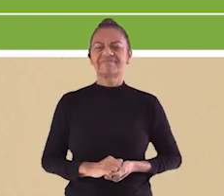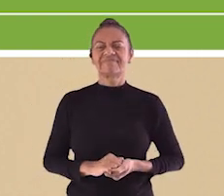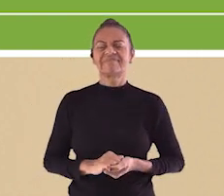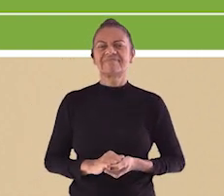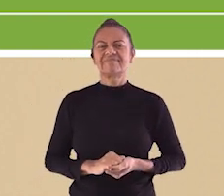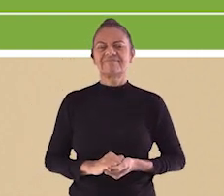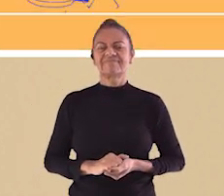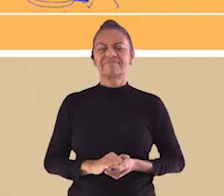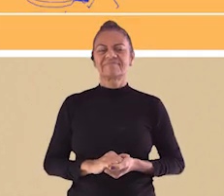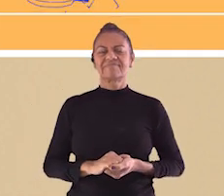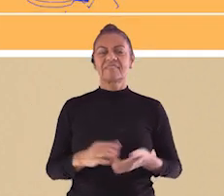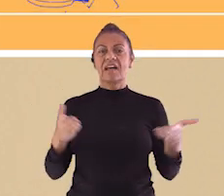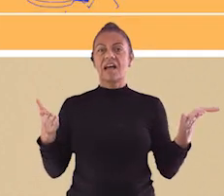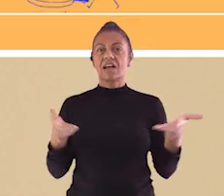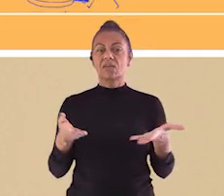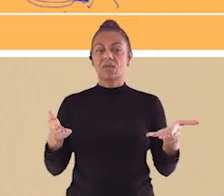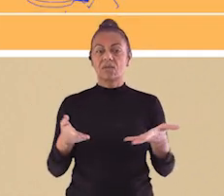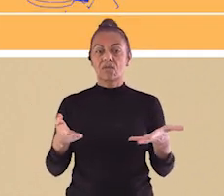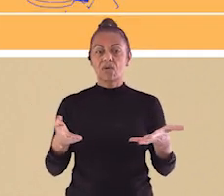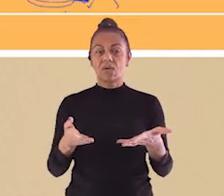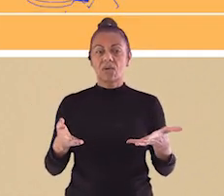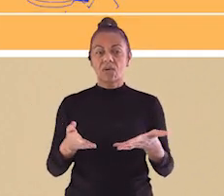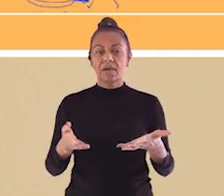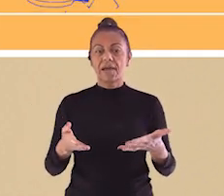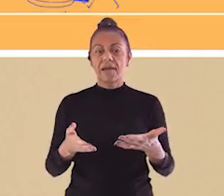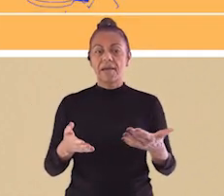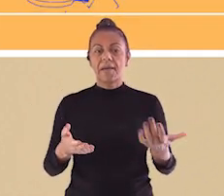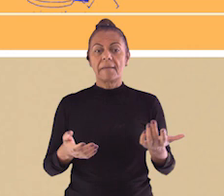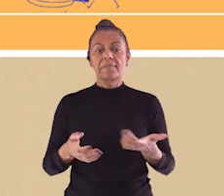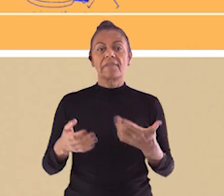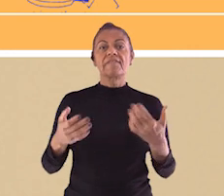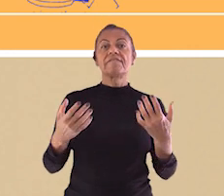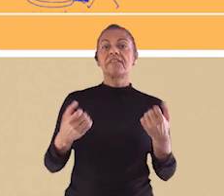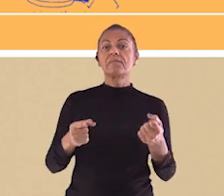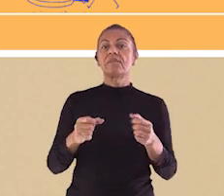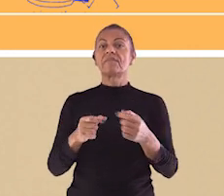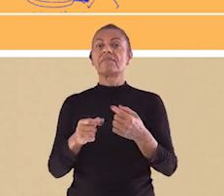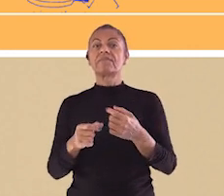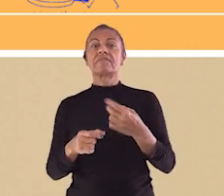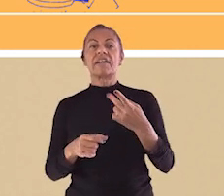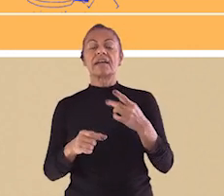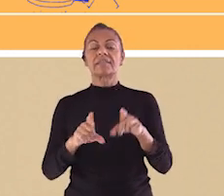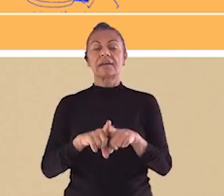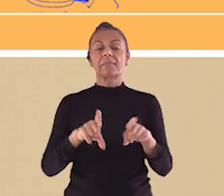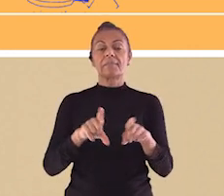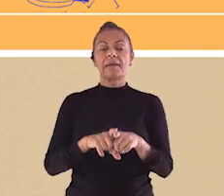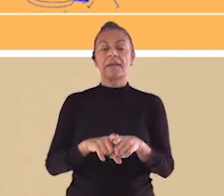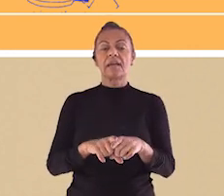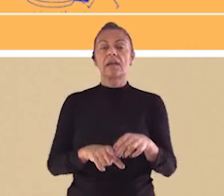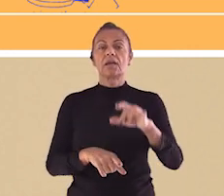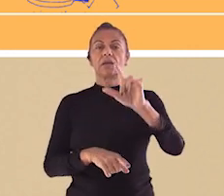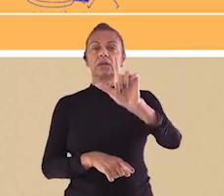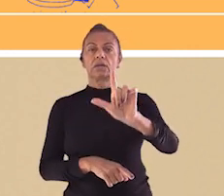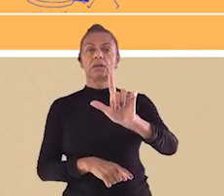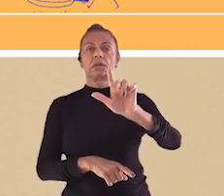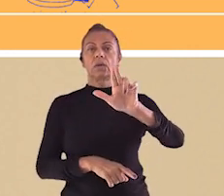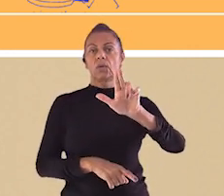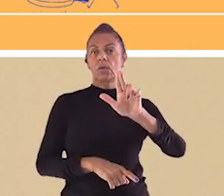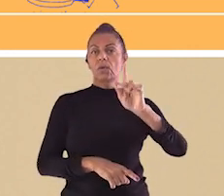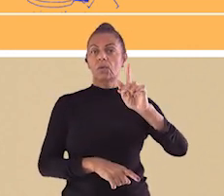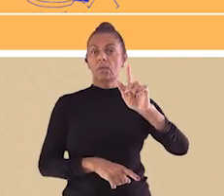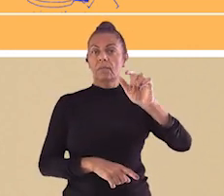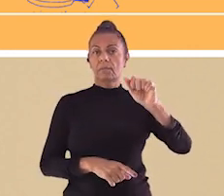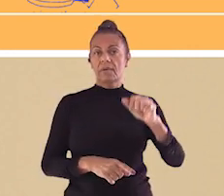luz. Agora, o papo é de detetive. Vamos falar da lupa. Lupa é o nome dado